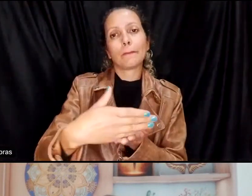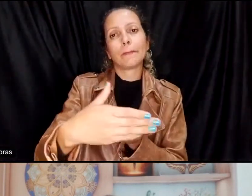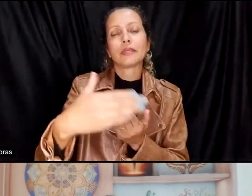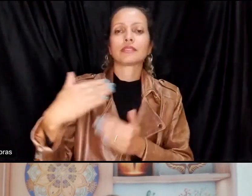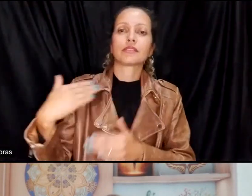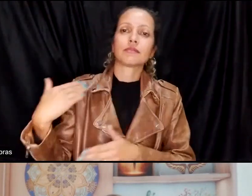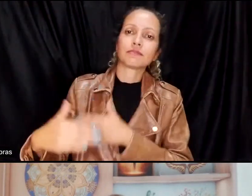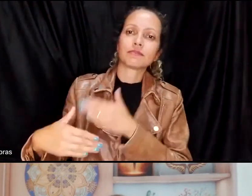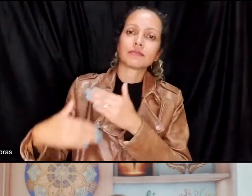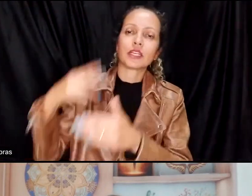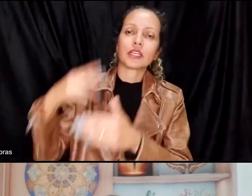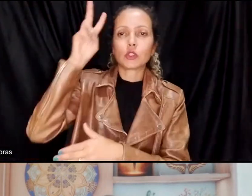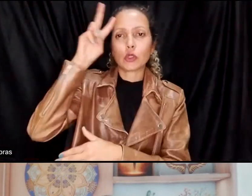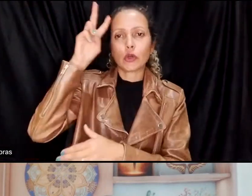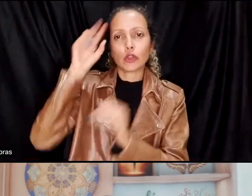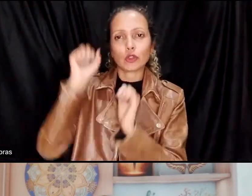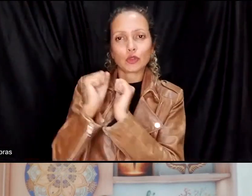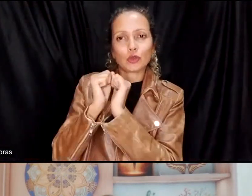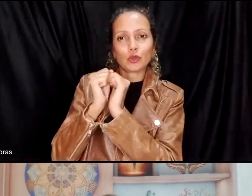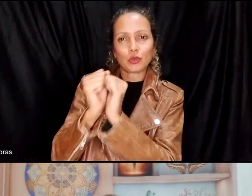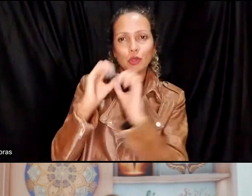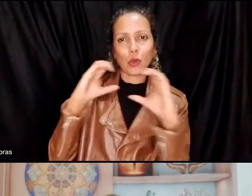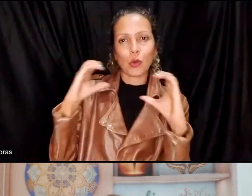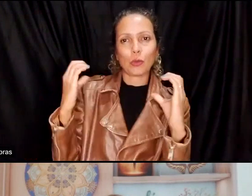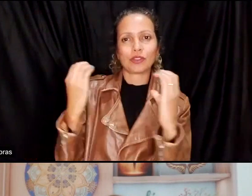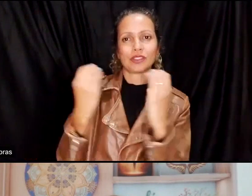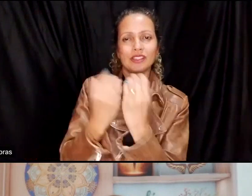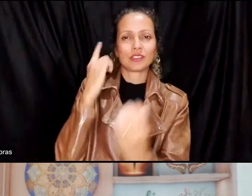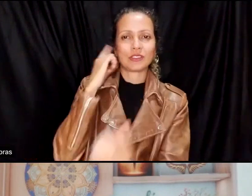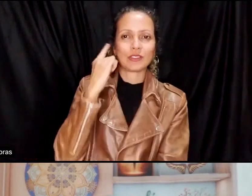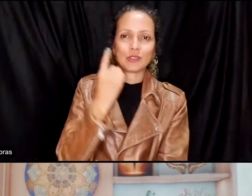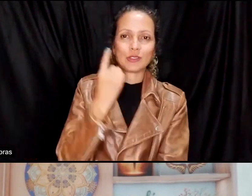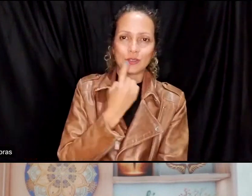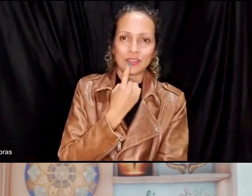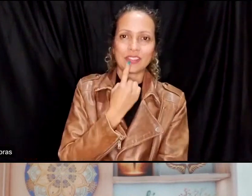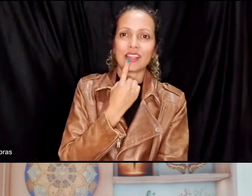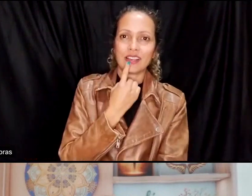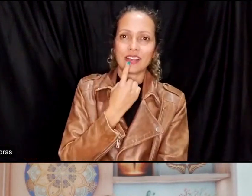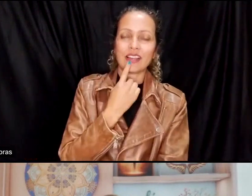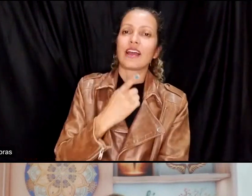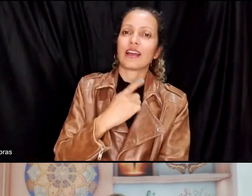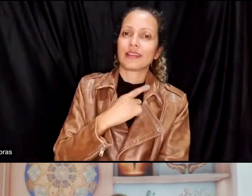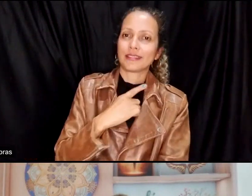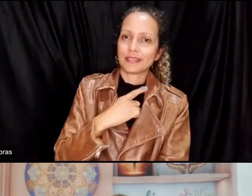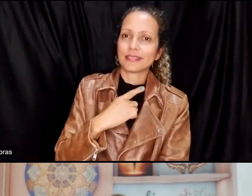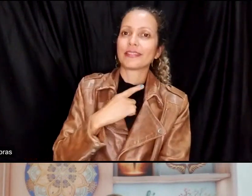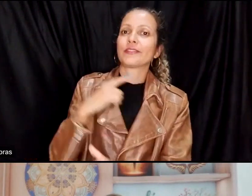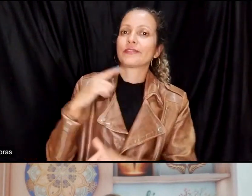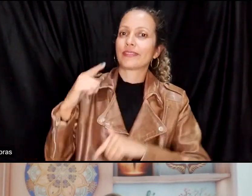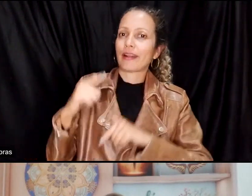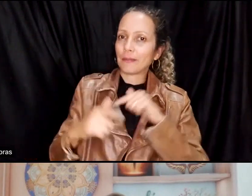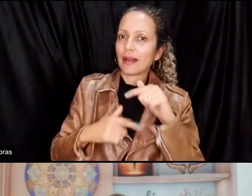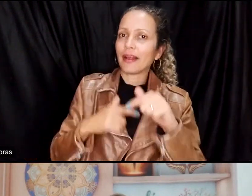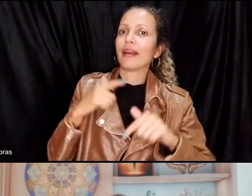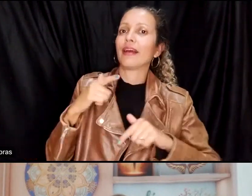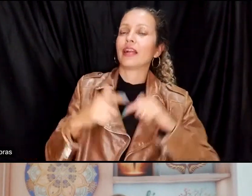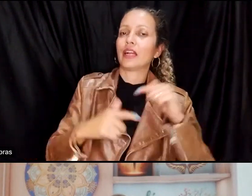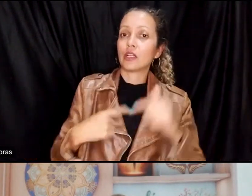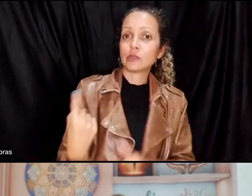E aí, existe todo um trabalho para você ser aceito na comunidade. A gente precisa